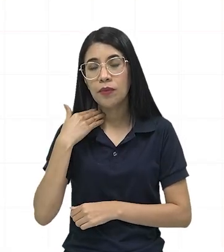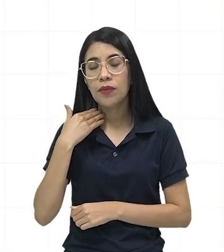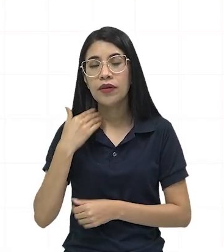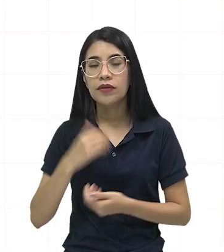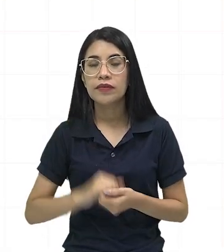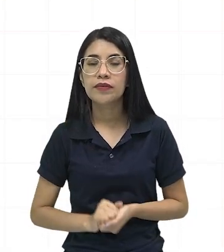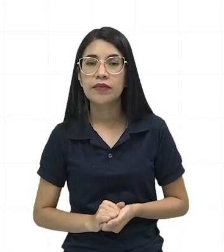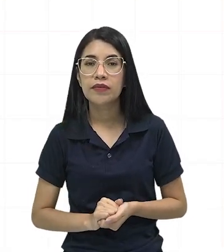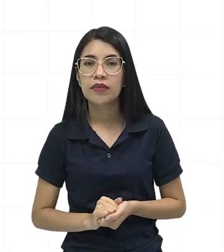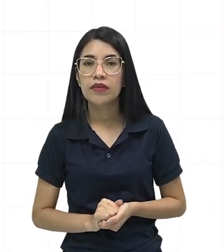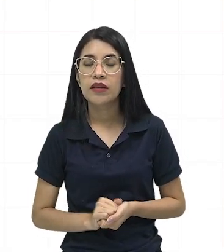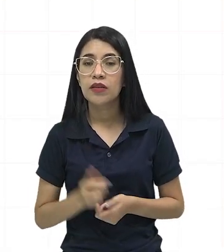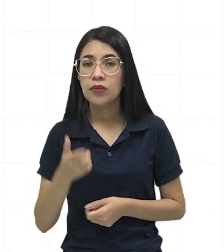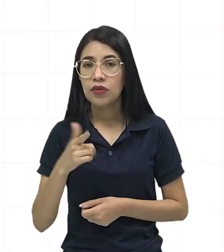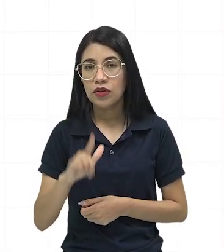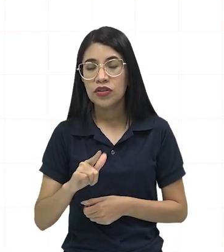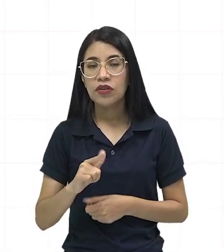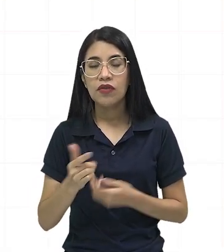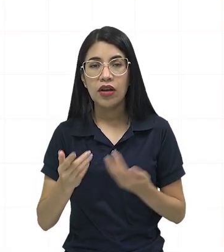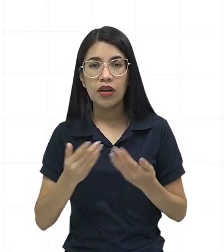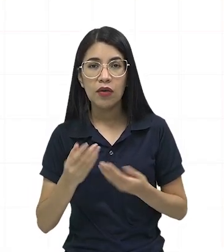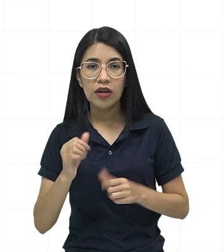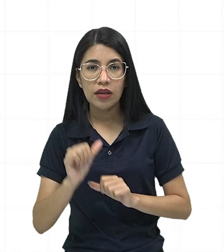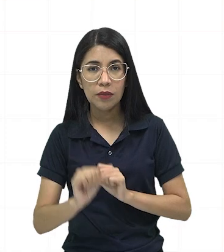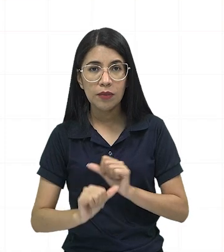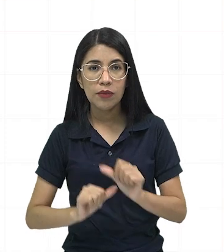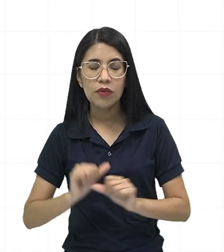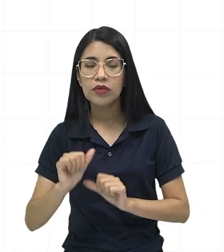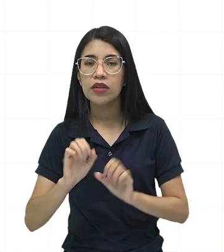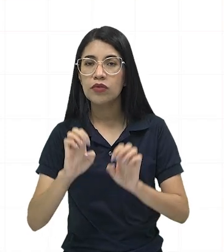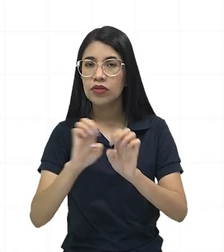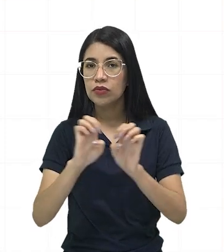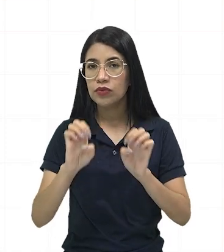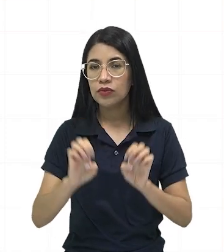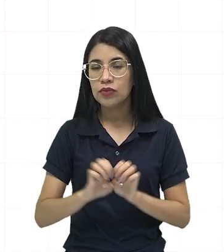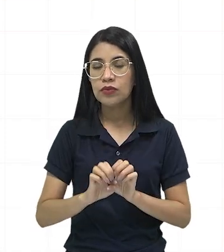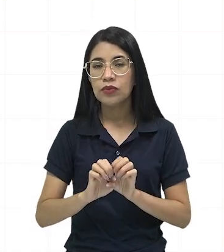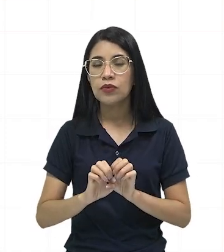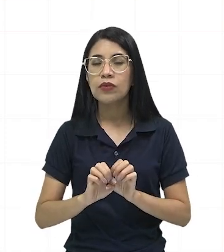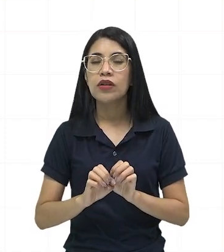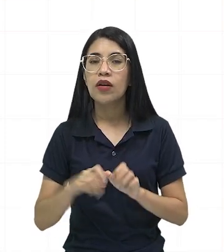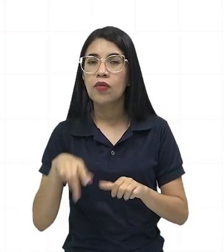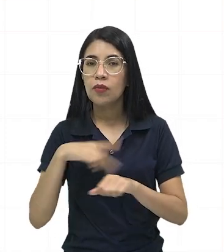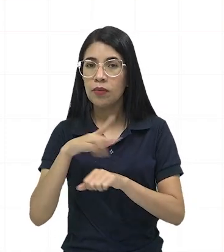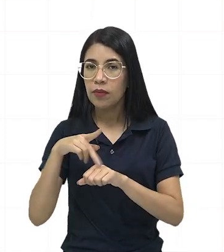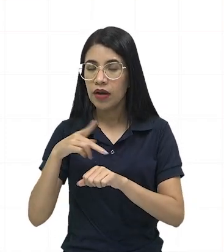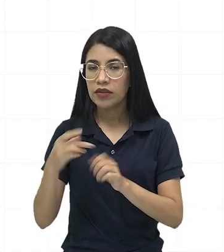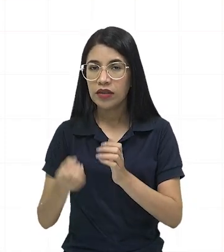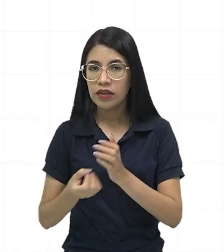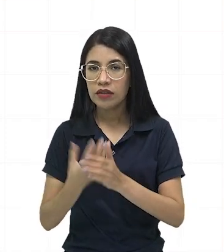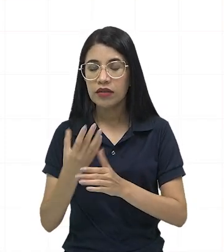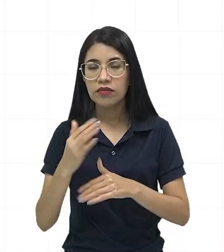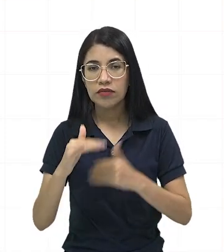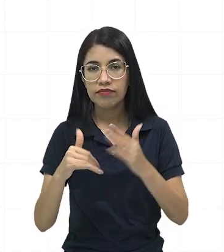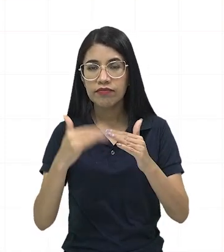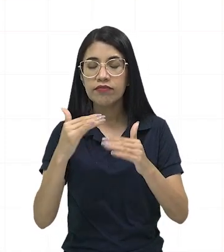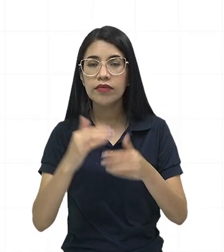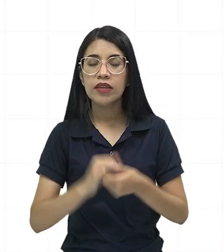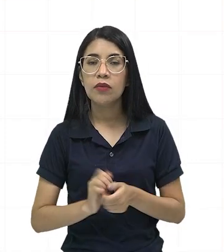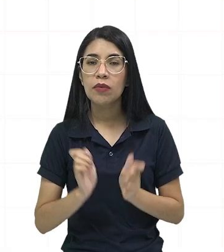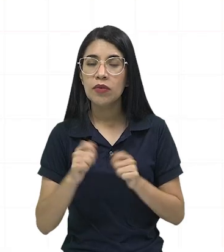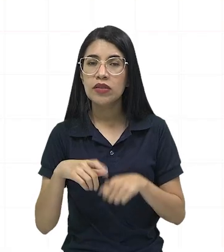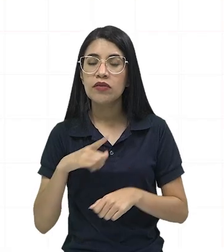vez, a gente tá se tornando, né, uma estrutura ali de Estado Nacional, né? Então, para que houvesse